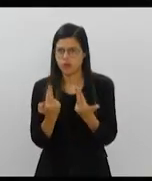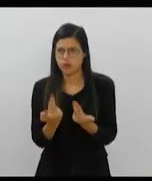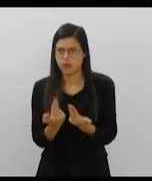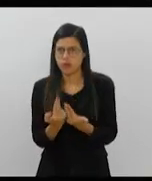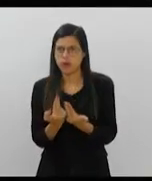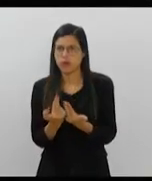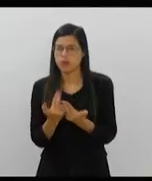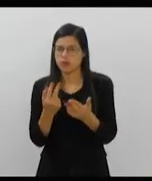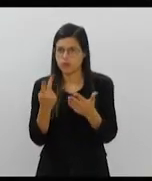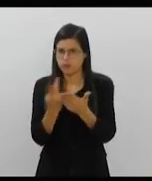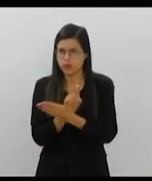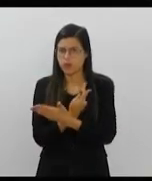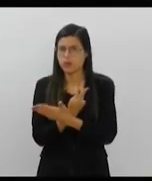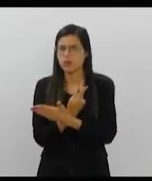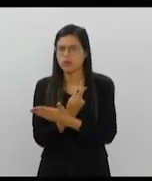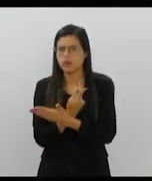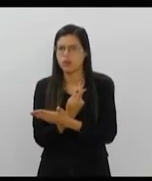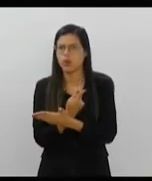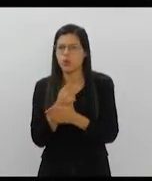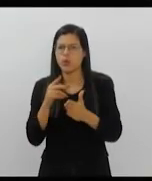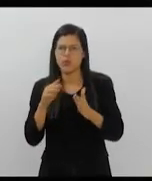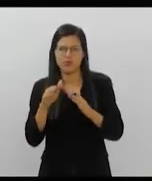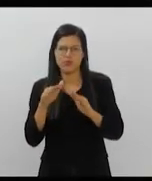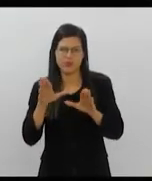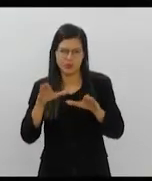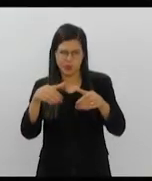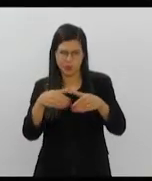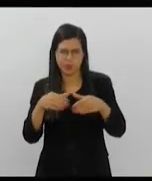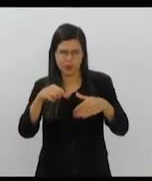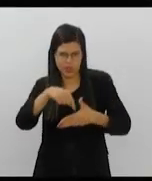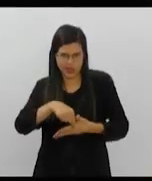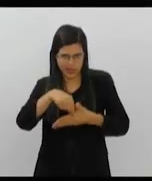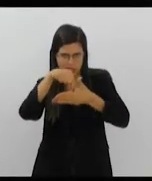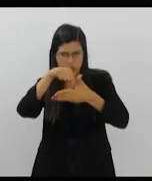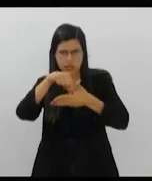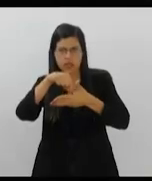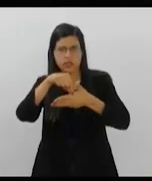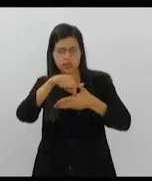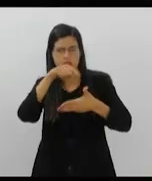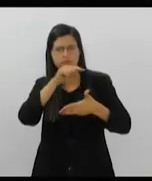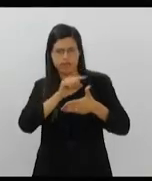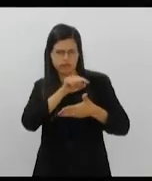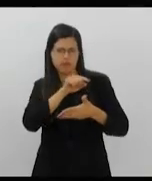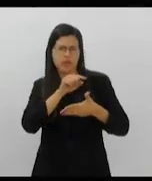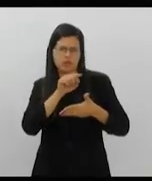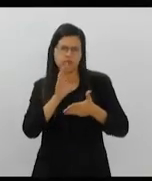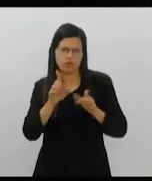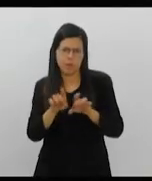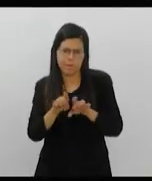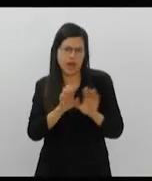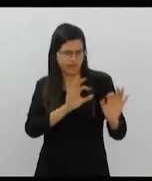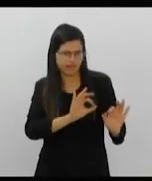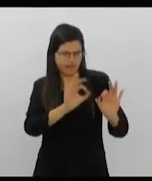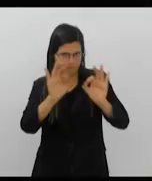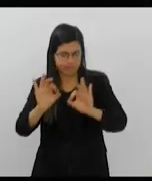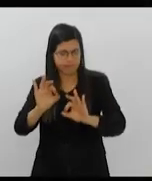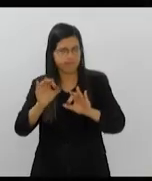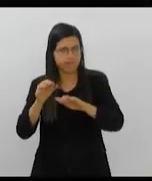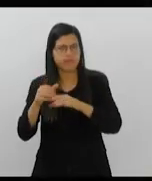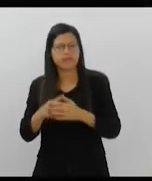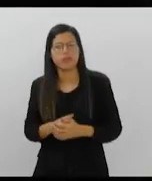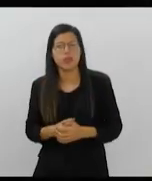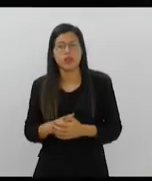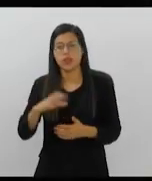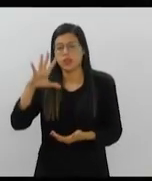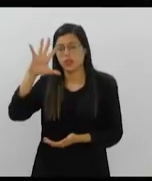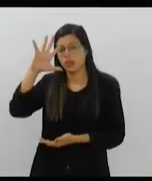no Colégio de Líderes, e Vossa Excelência as assistiu, foi decidido